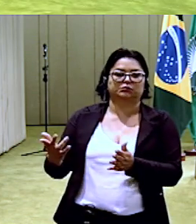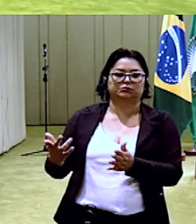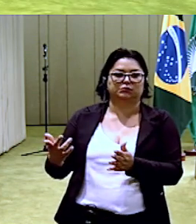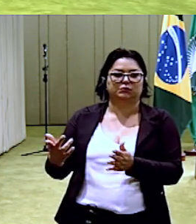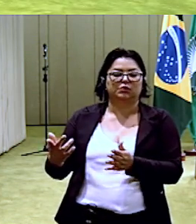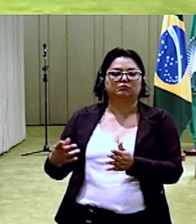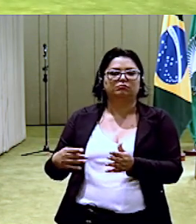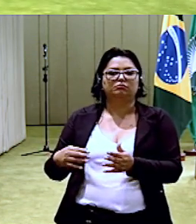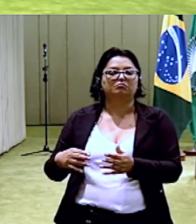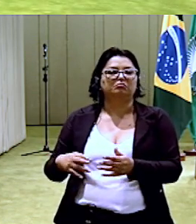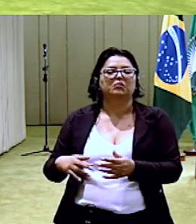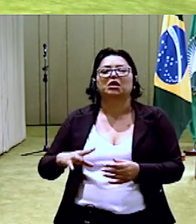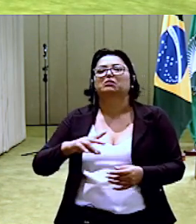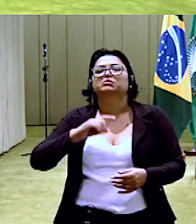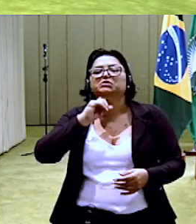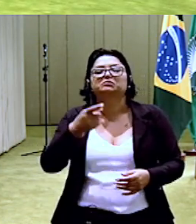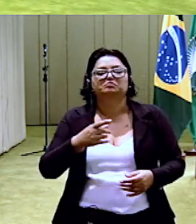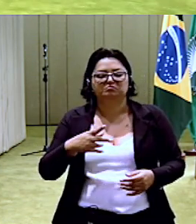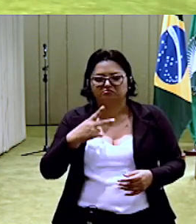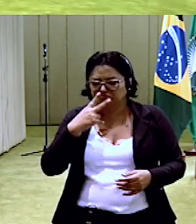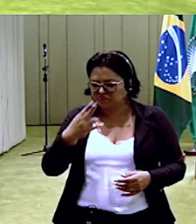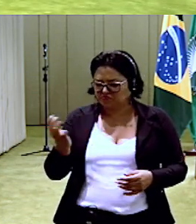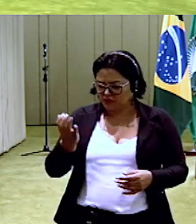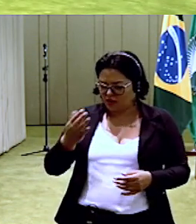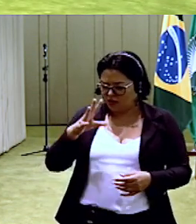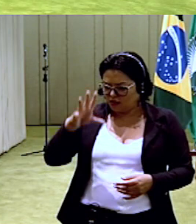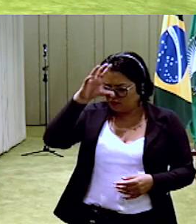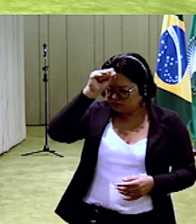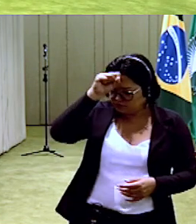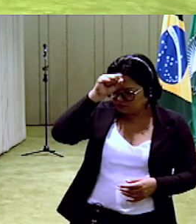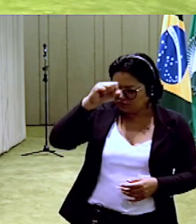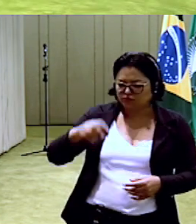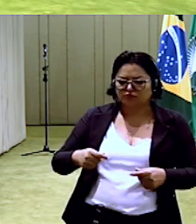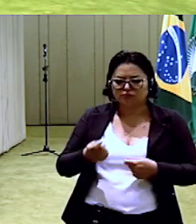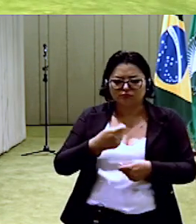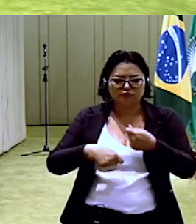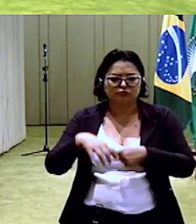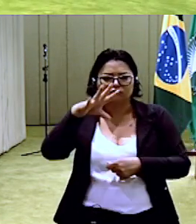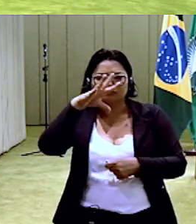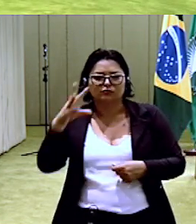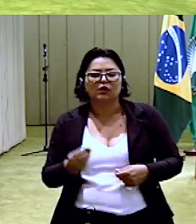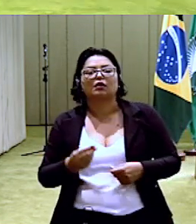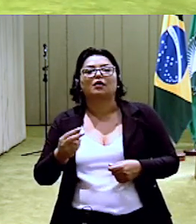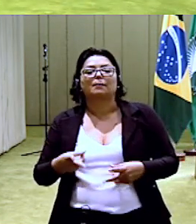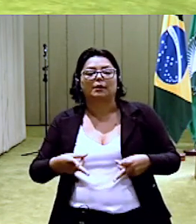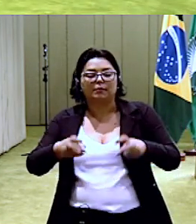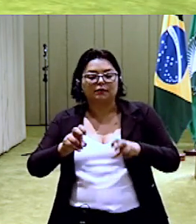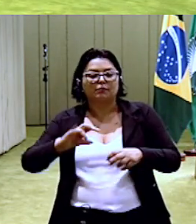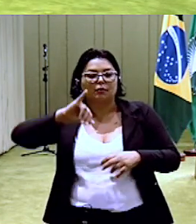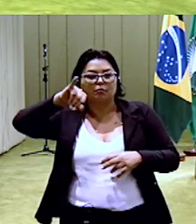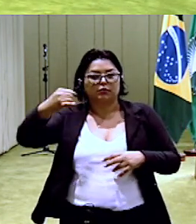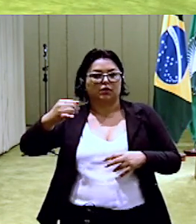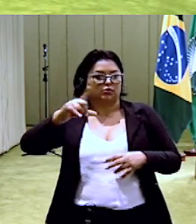que estão lá, que não fazem o esforço para tentar compreender ou conhecer a economia africana e ver aí a oportunidade que